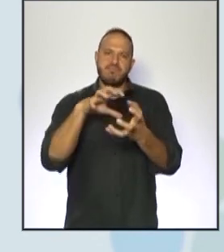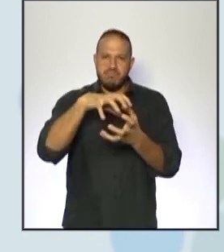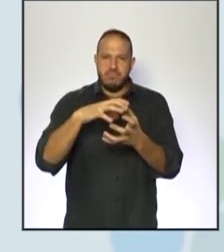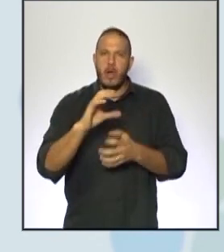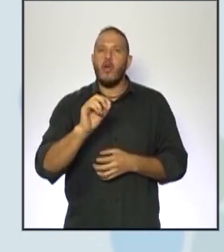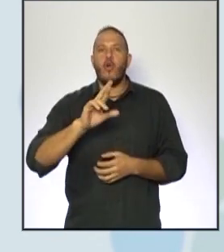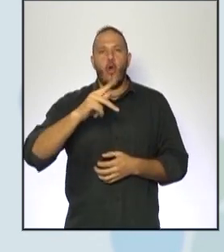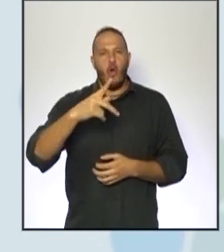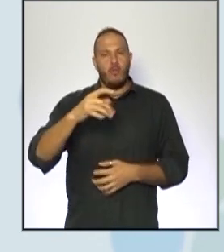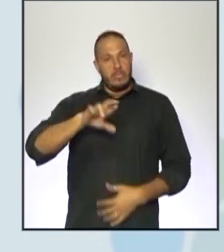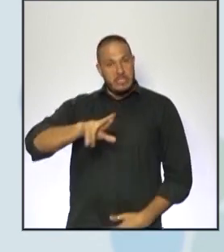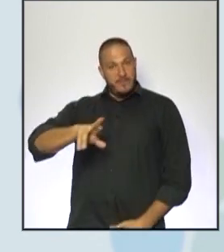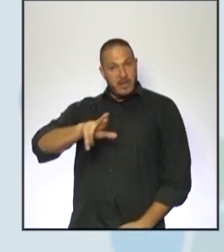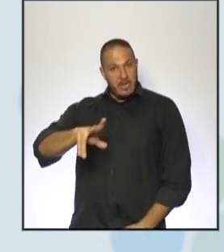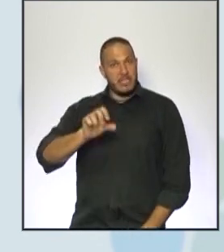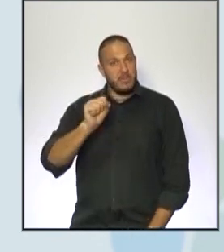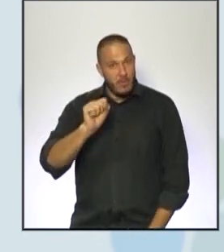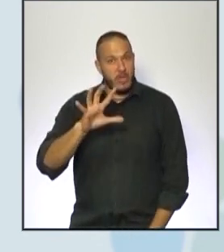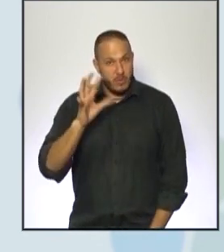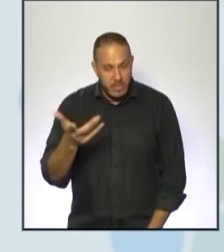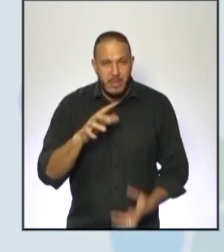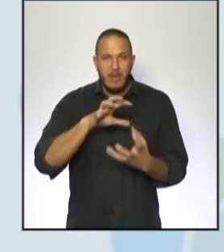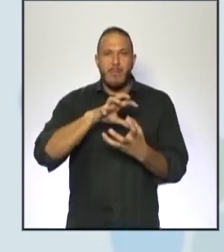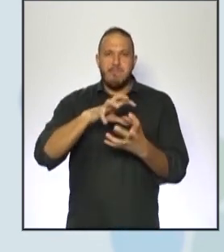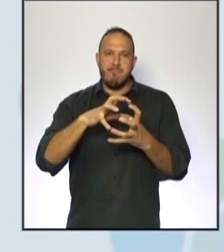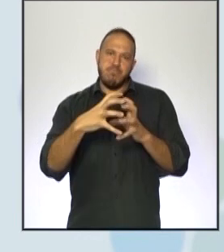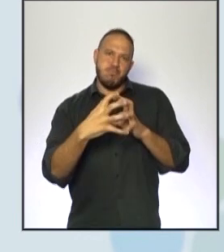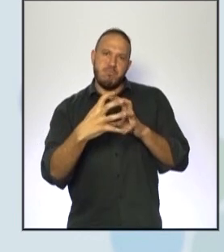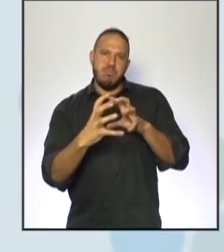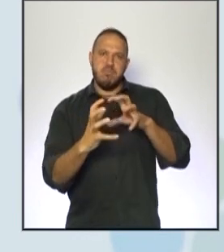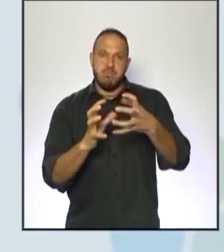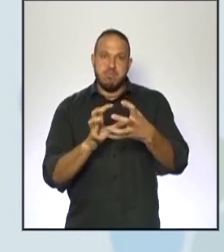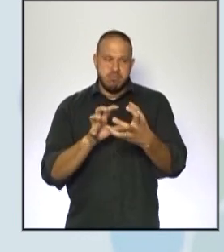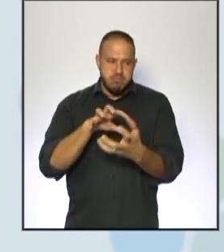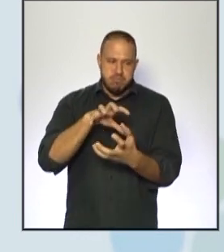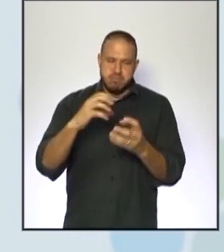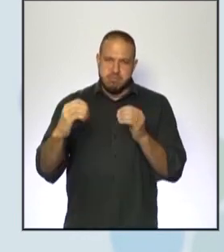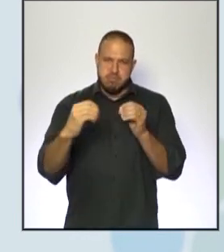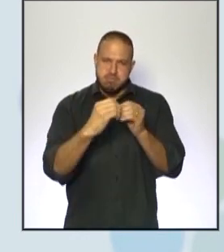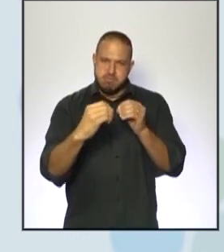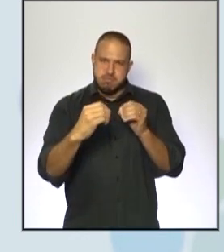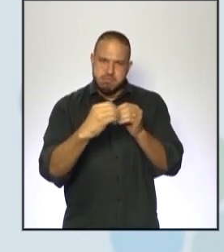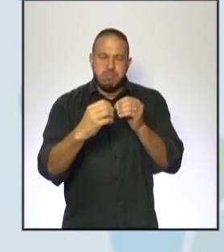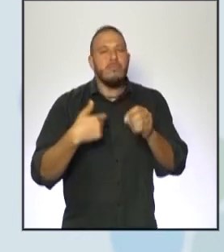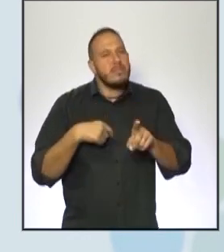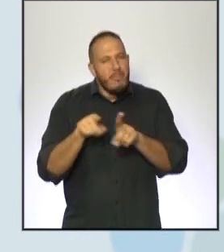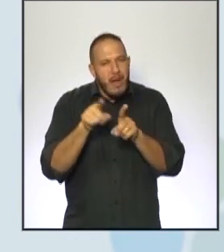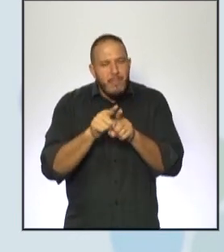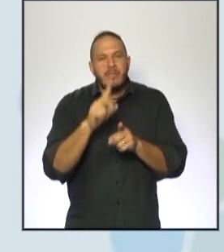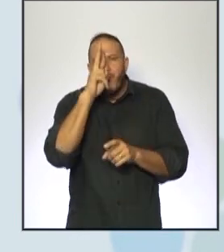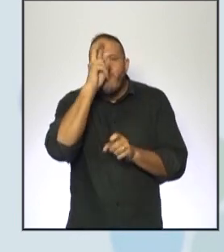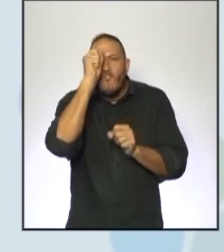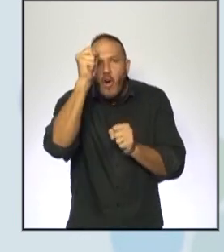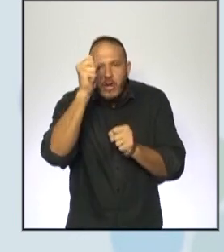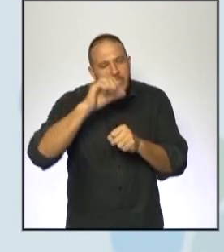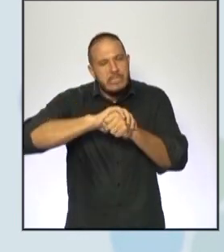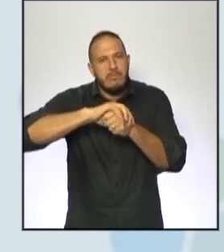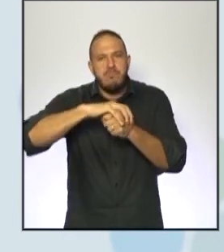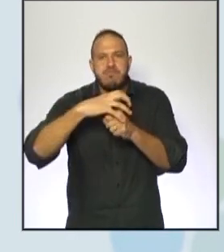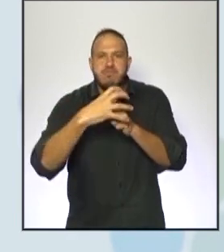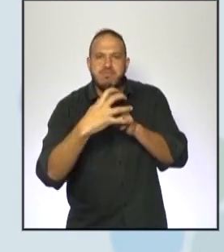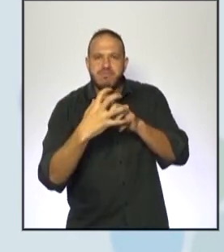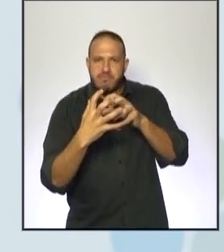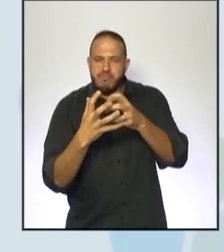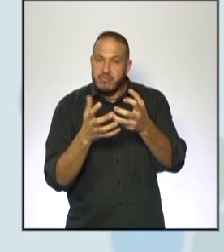corpo diferente. Essa forma de reação tem a mesma intensidade da força de ação